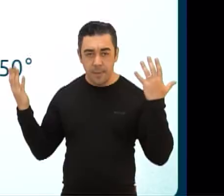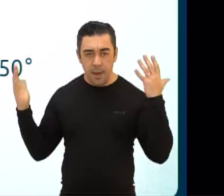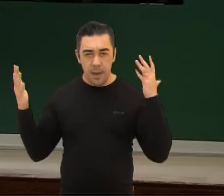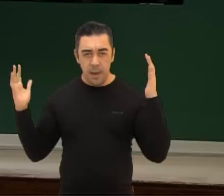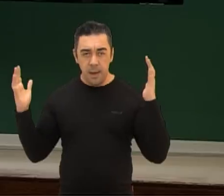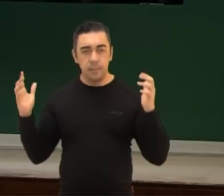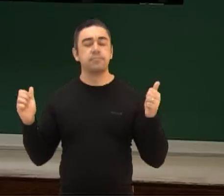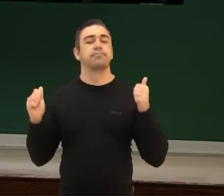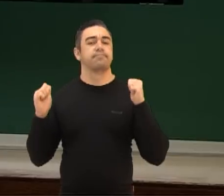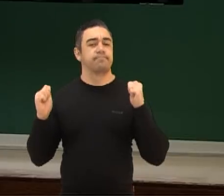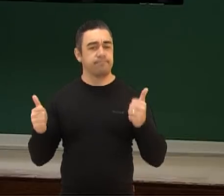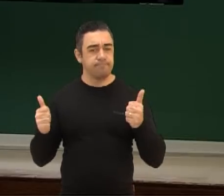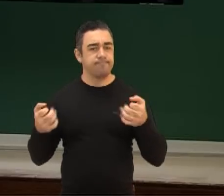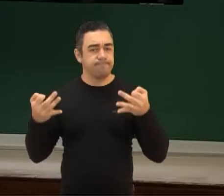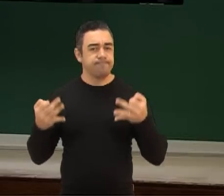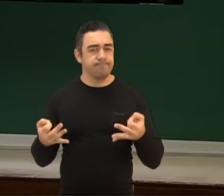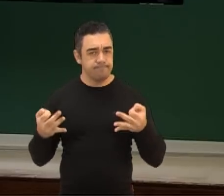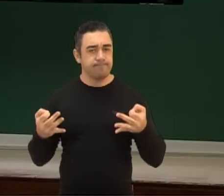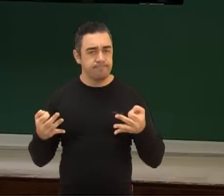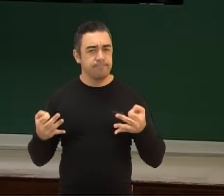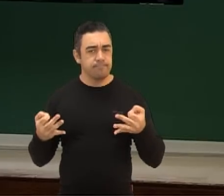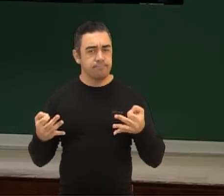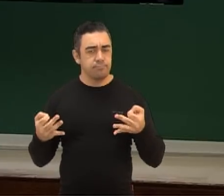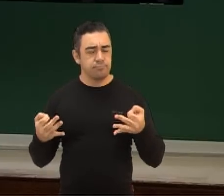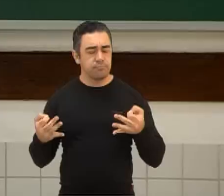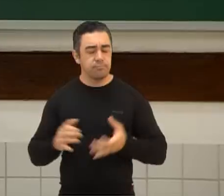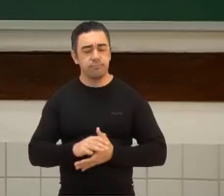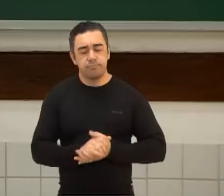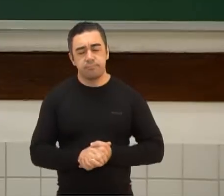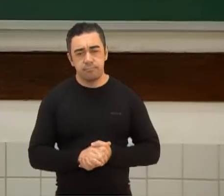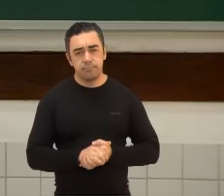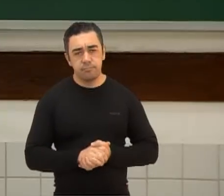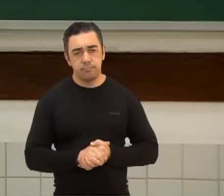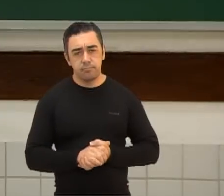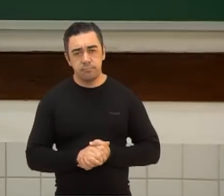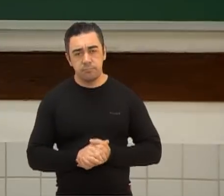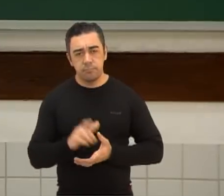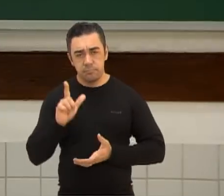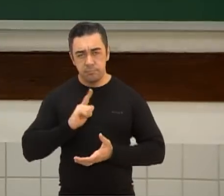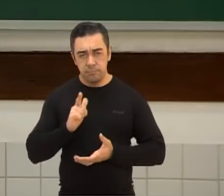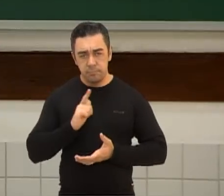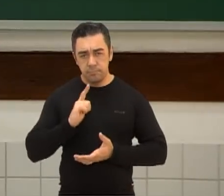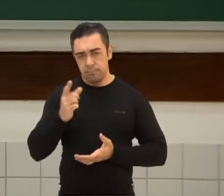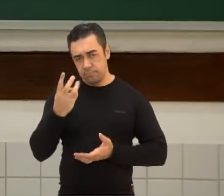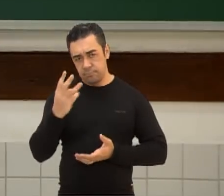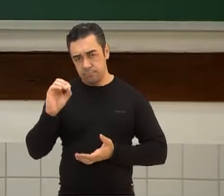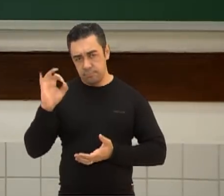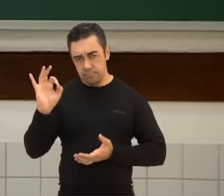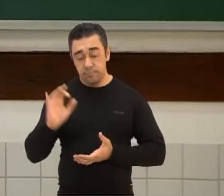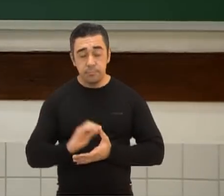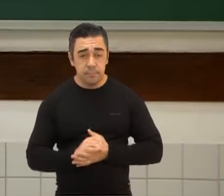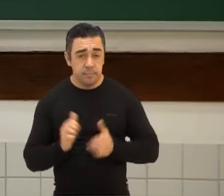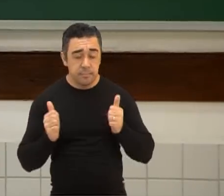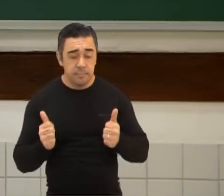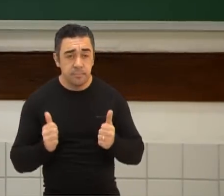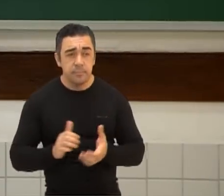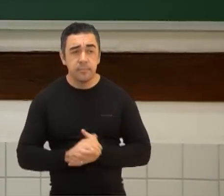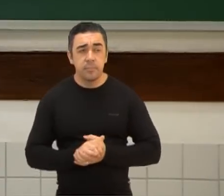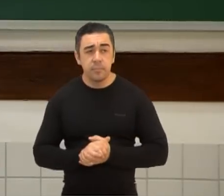correto. Correto, não é mesmo? Então, nós temos um ângulo de 30 graus,